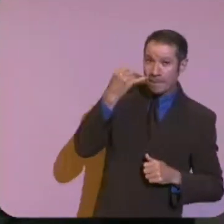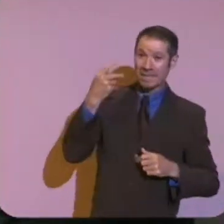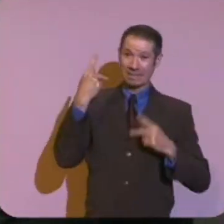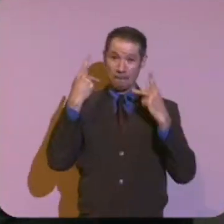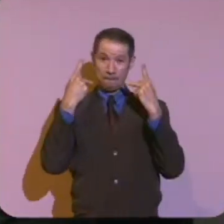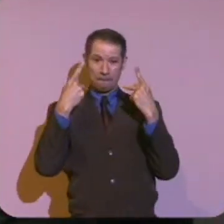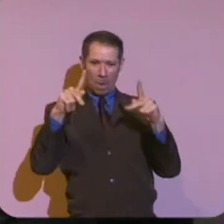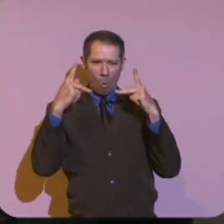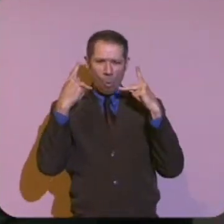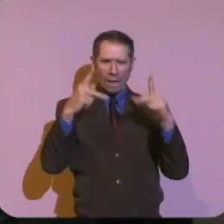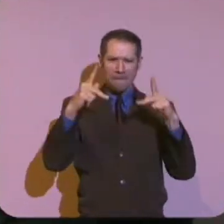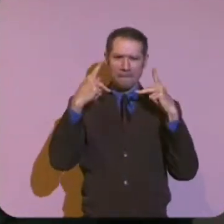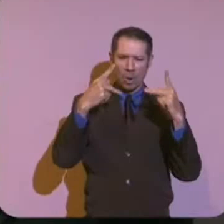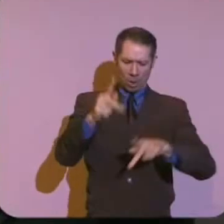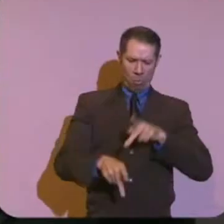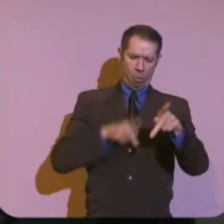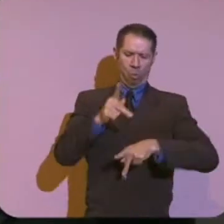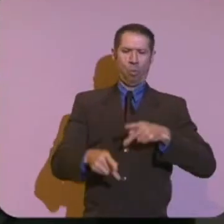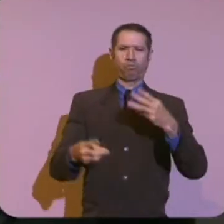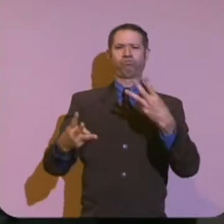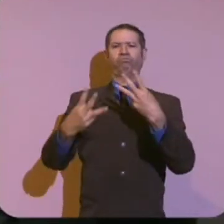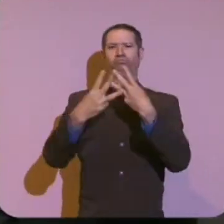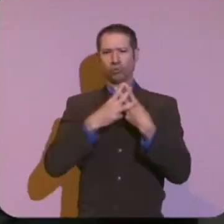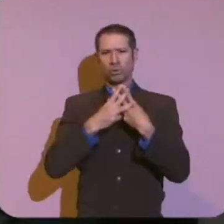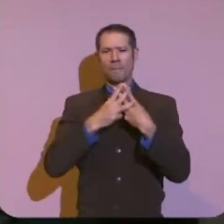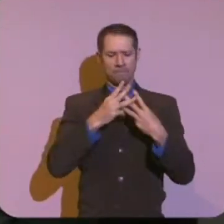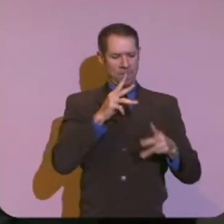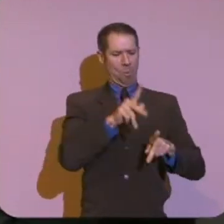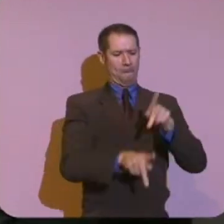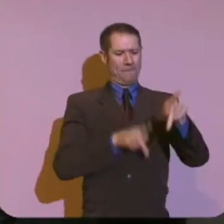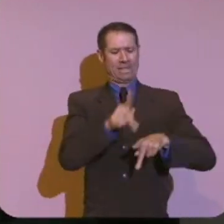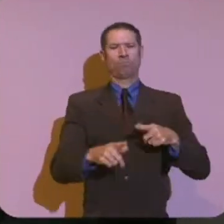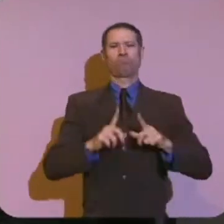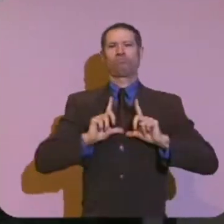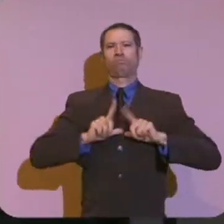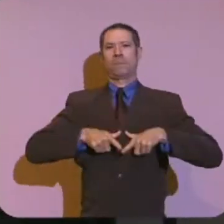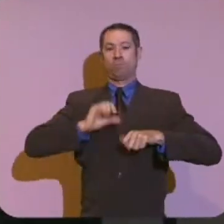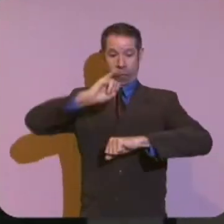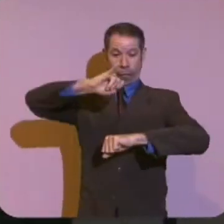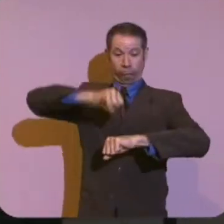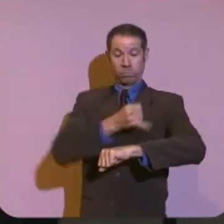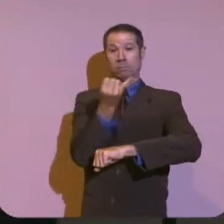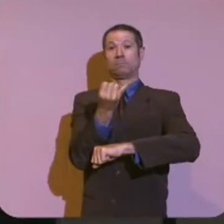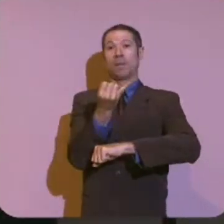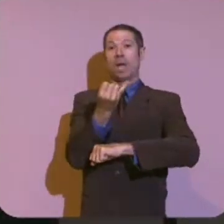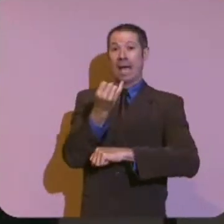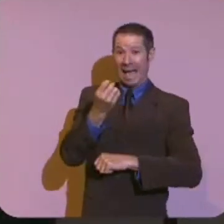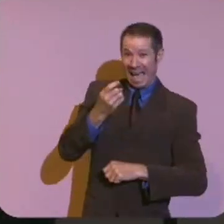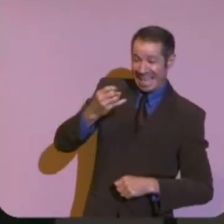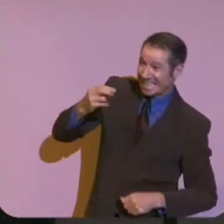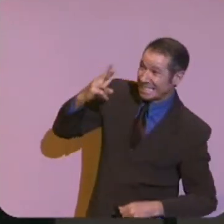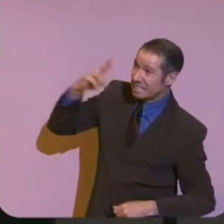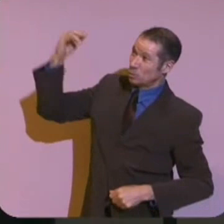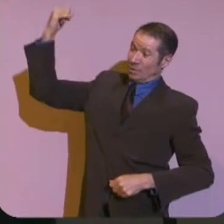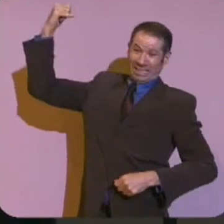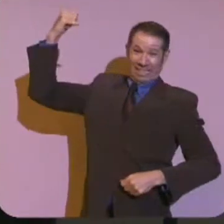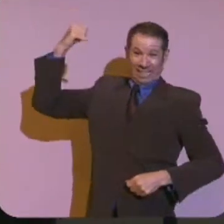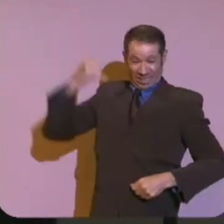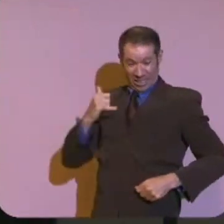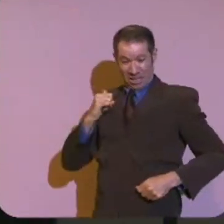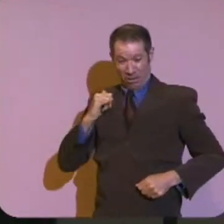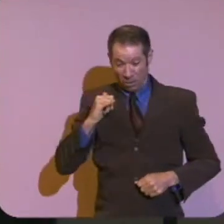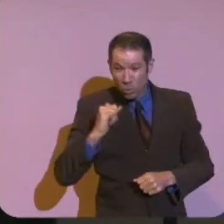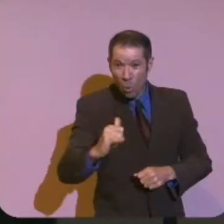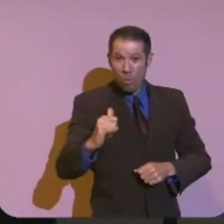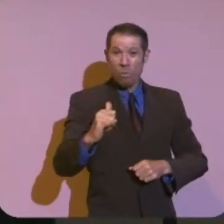proclame a todo o povo de Judá e aos habitantes de Jerusalém: assim diz o Senhor, planejo